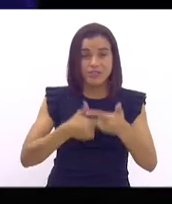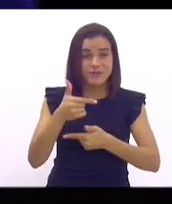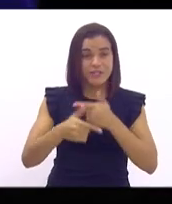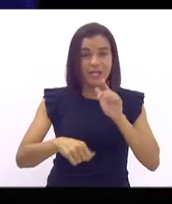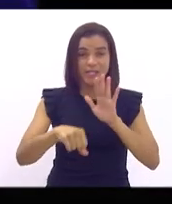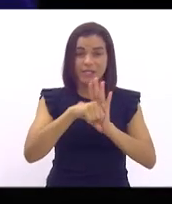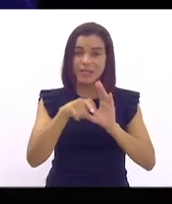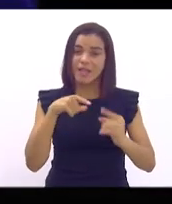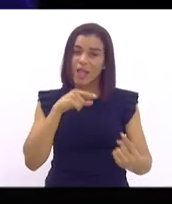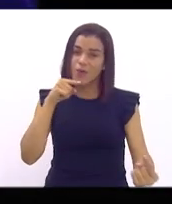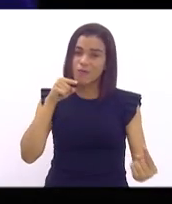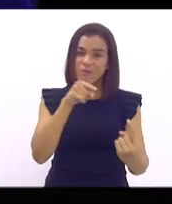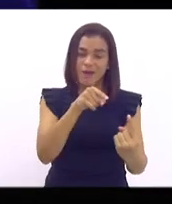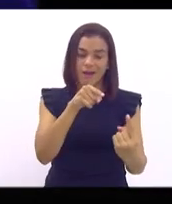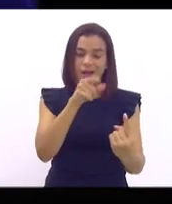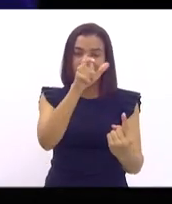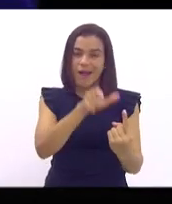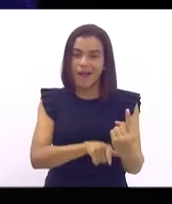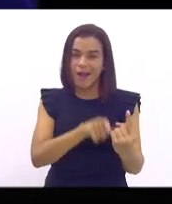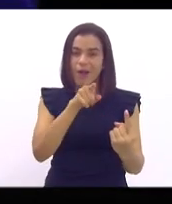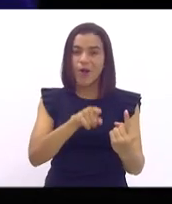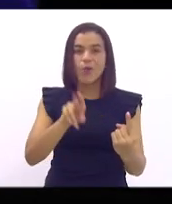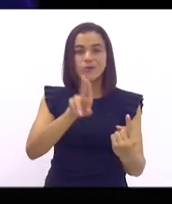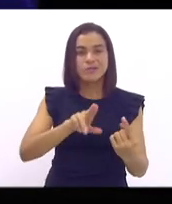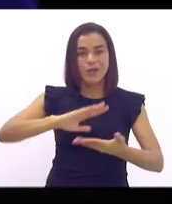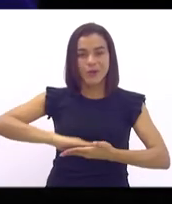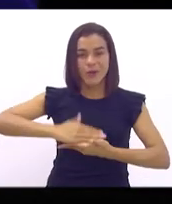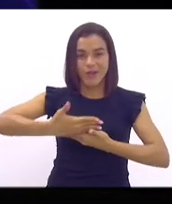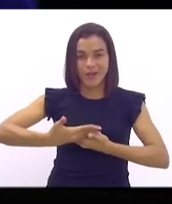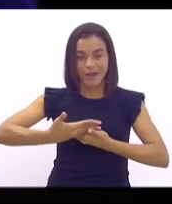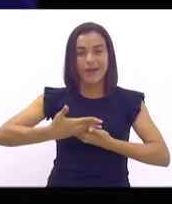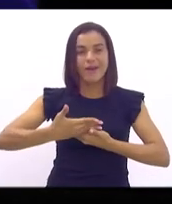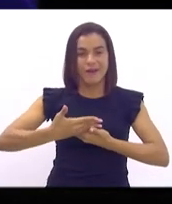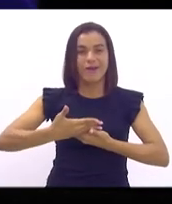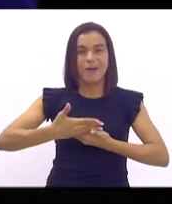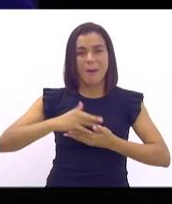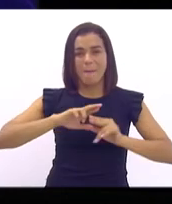um alvo e faz uso de um computador, uma rede de